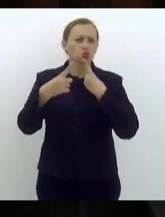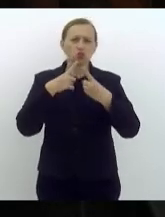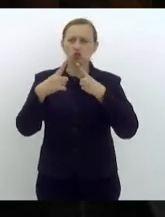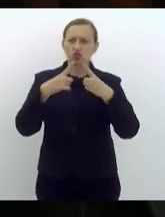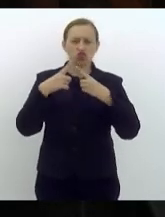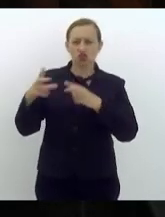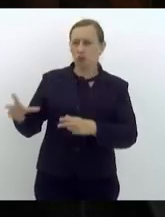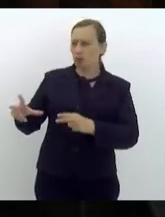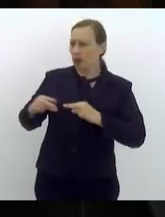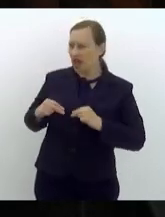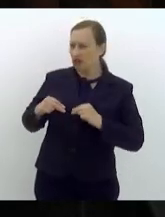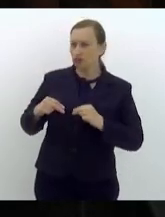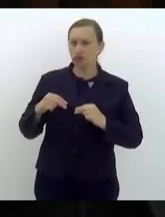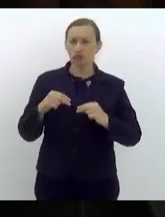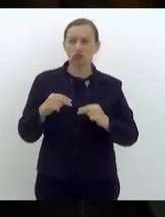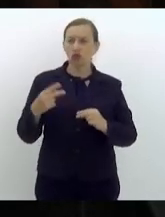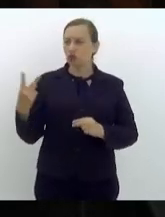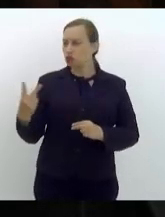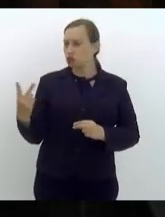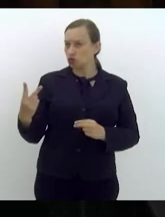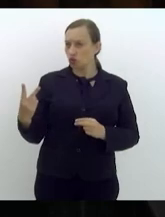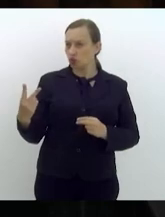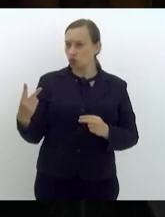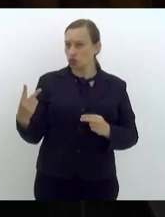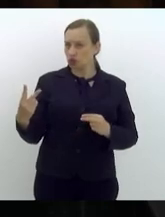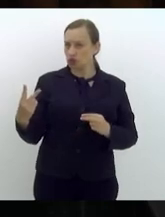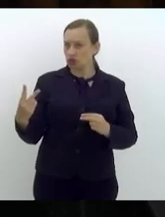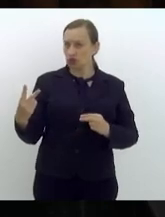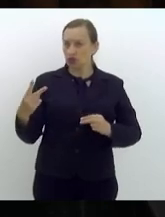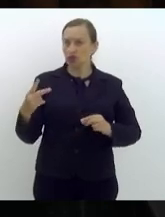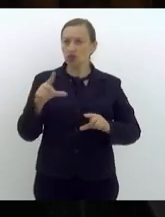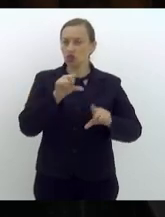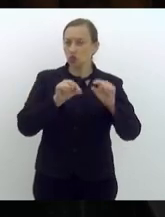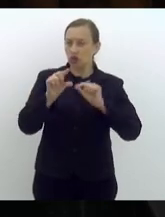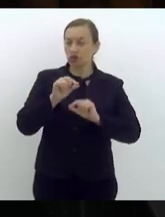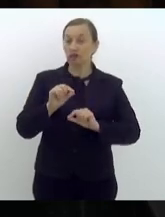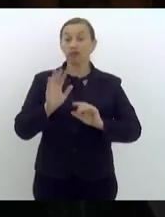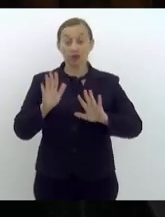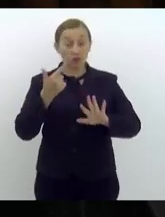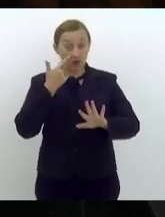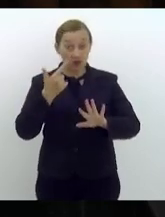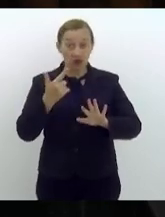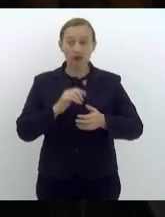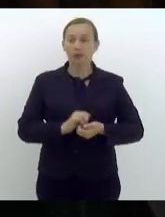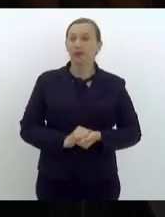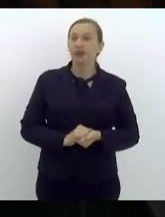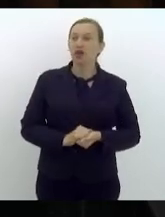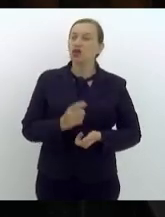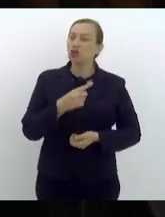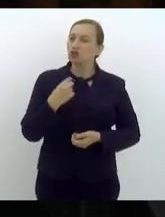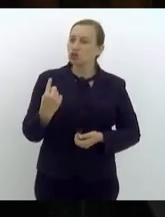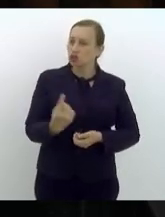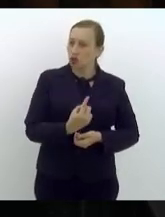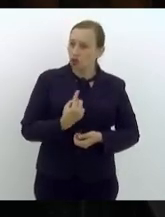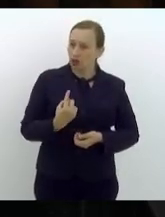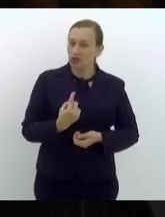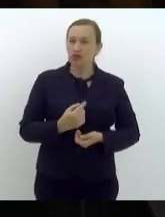mérito dos candidatos. Vamos lá na forma. Nós apresentamos, nós